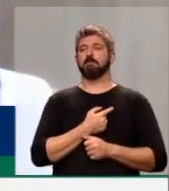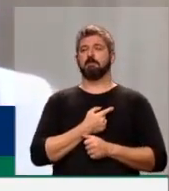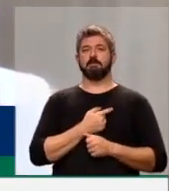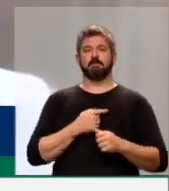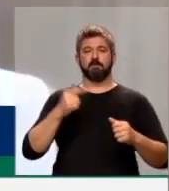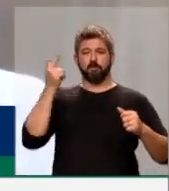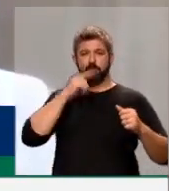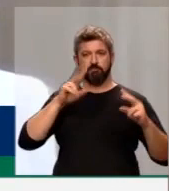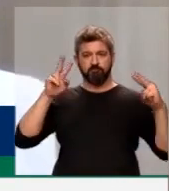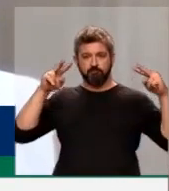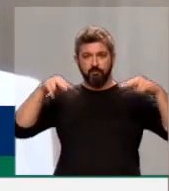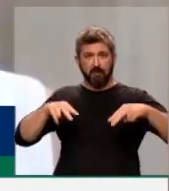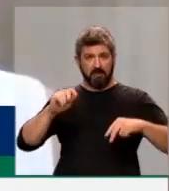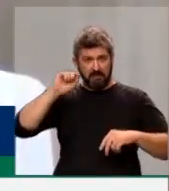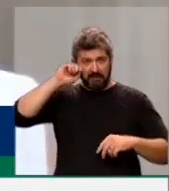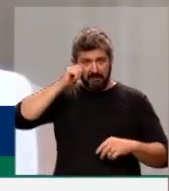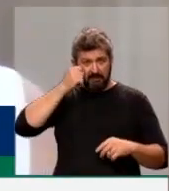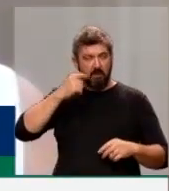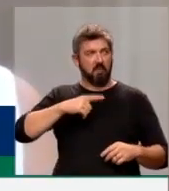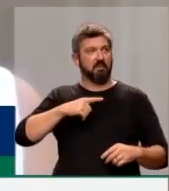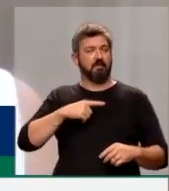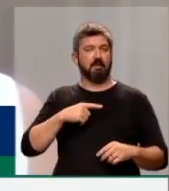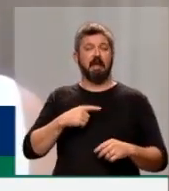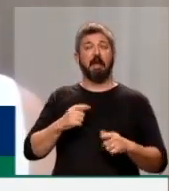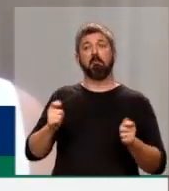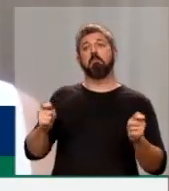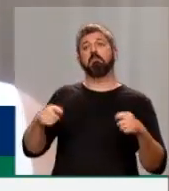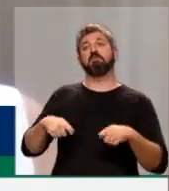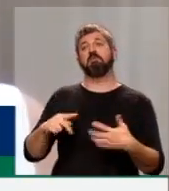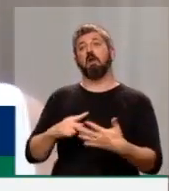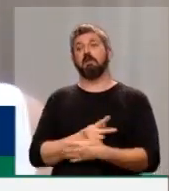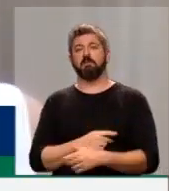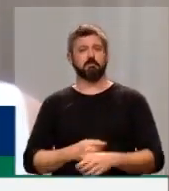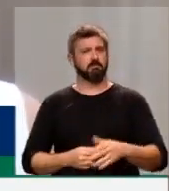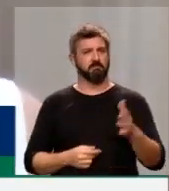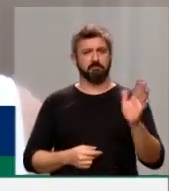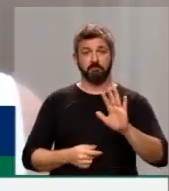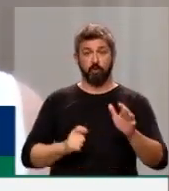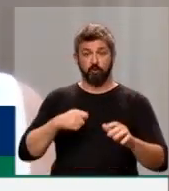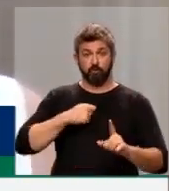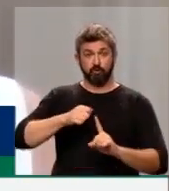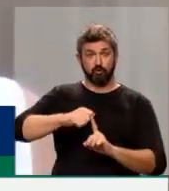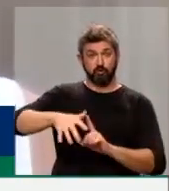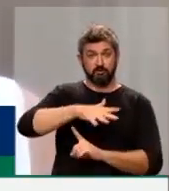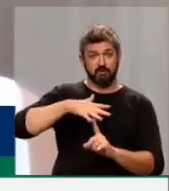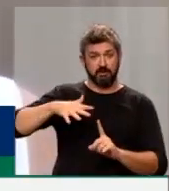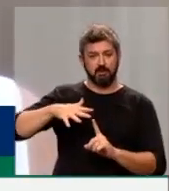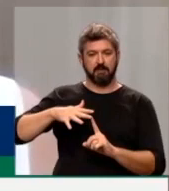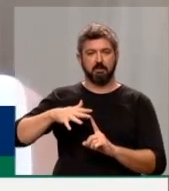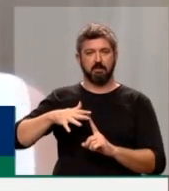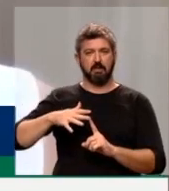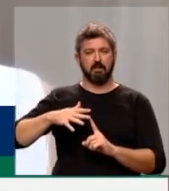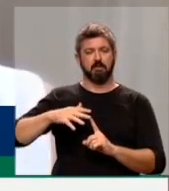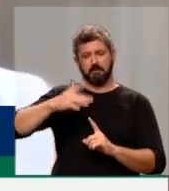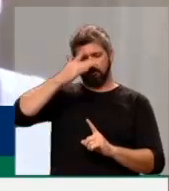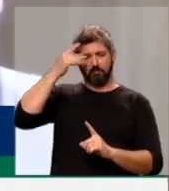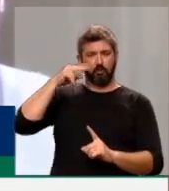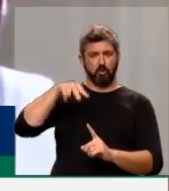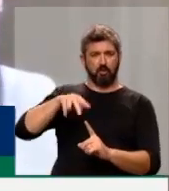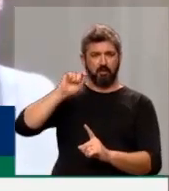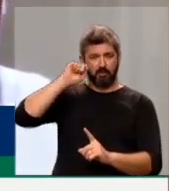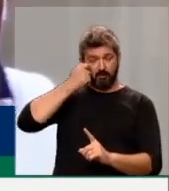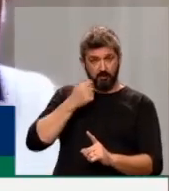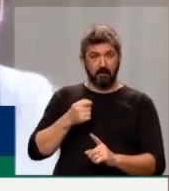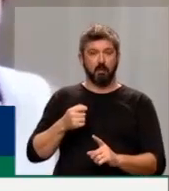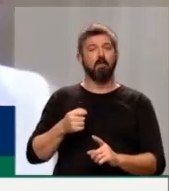visto. Não é que ser negro tenha uma predisposição, mas se eu sou vista pela sociedade, se eu sou lida pela sociedade como negra, isto